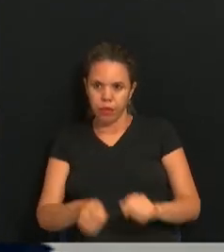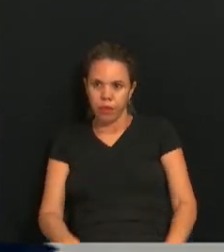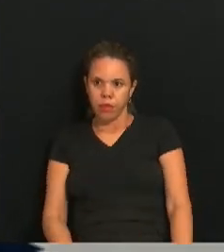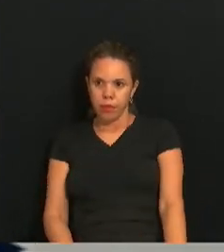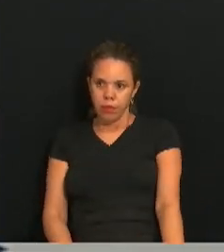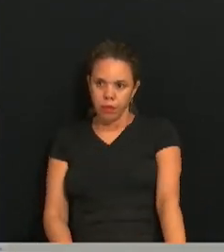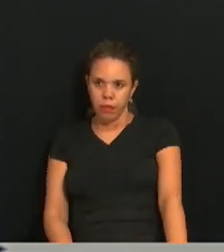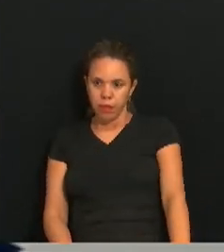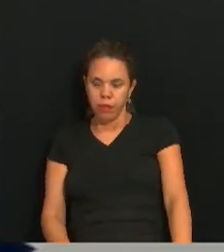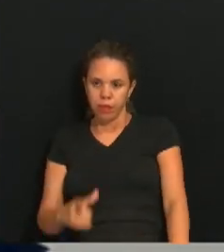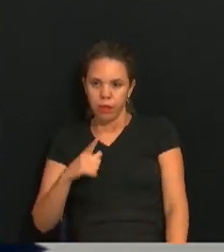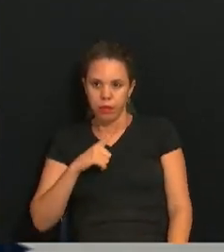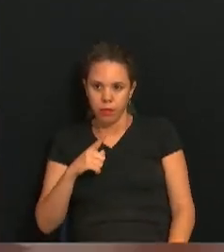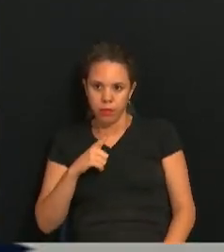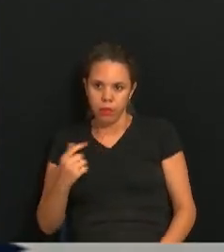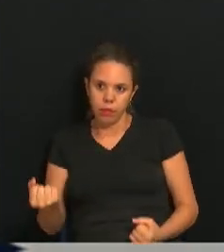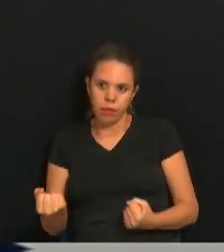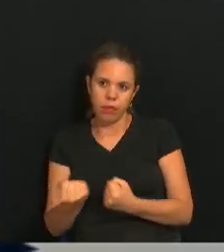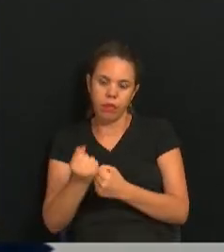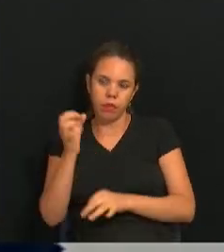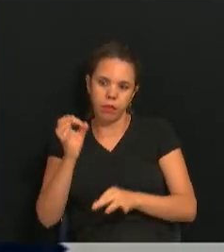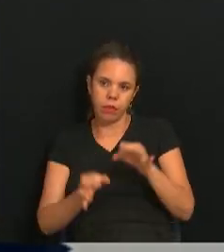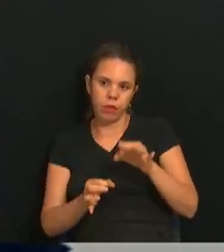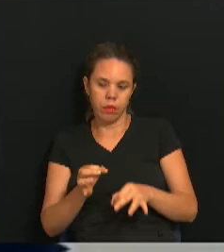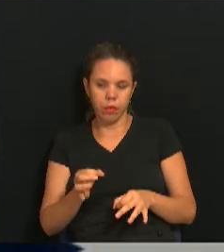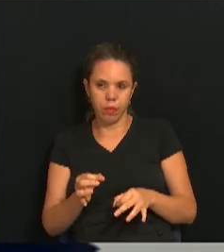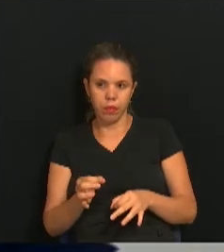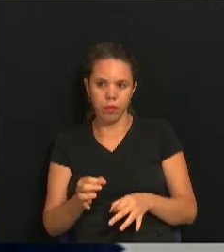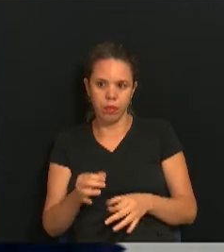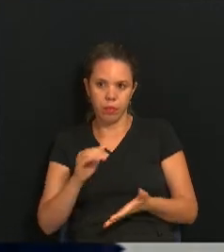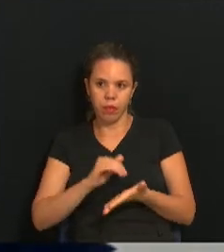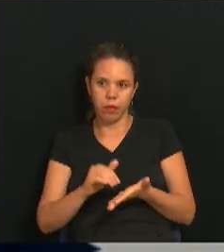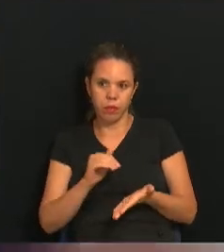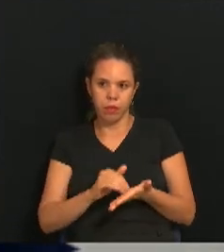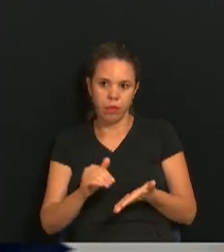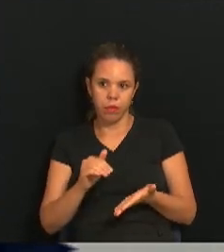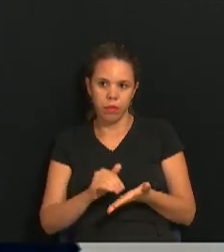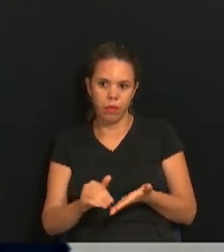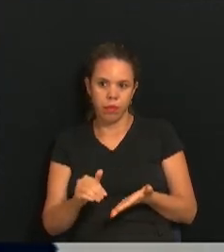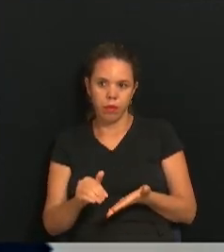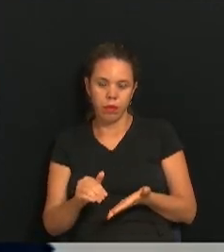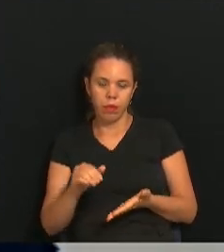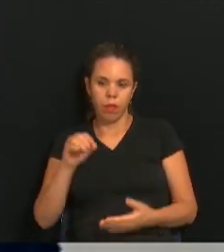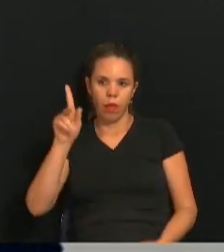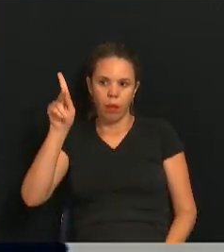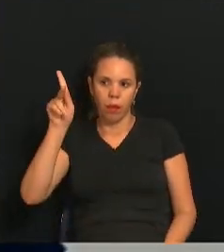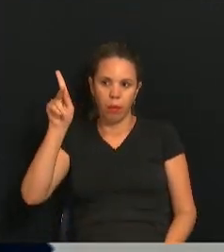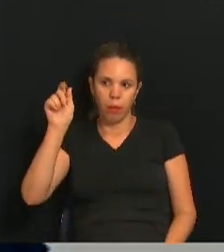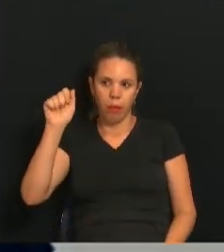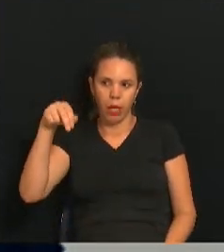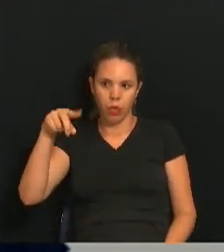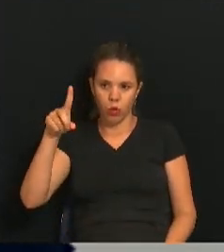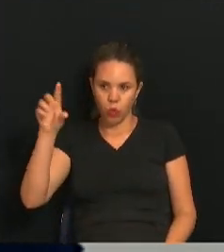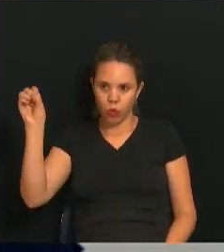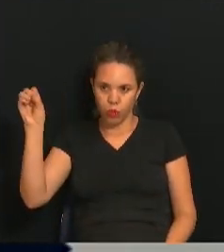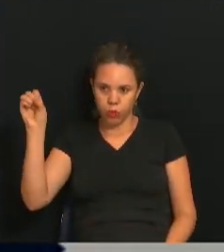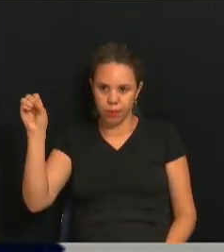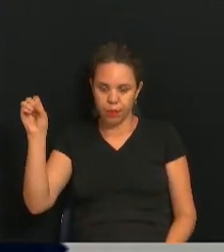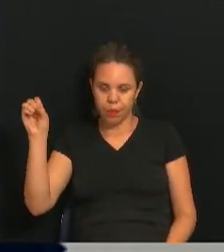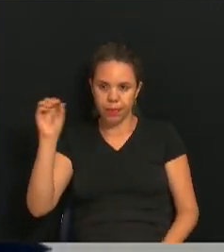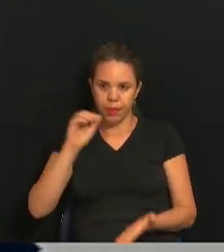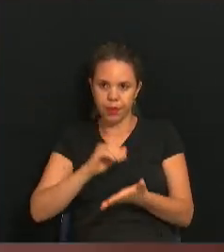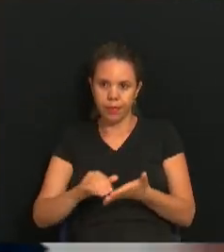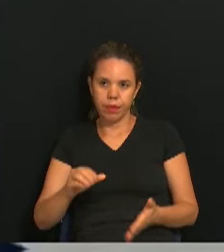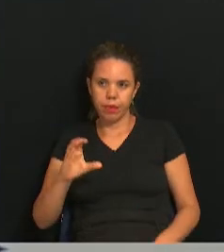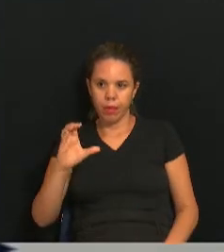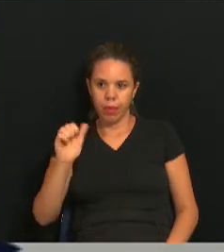aí um amparo jurídico, seja da nossa secretaria, do nosso secretário Panuto, seja do DU, da secretária